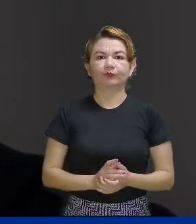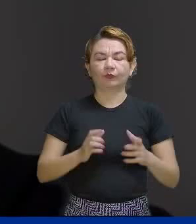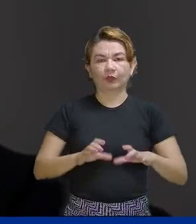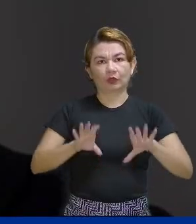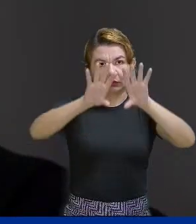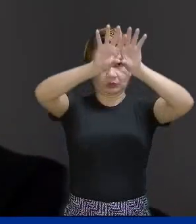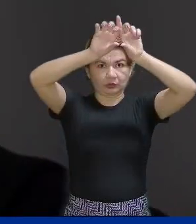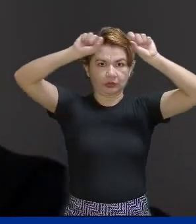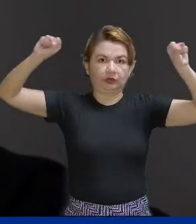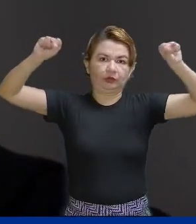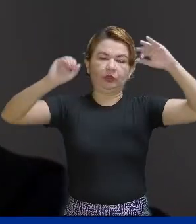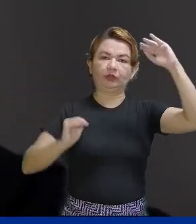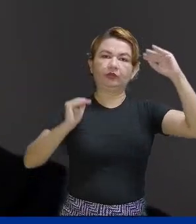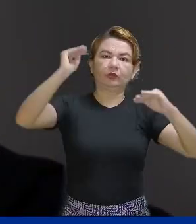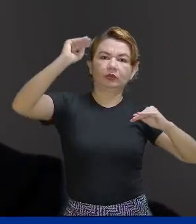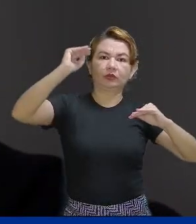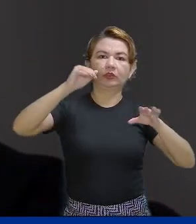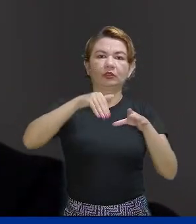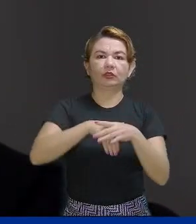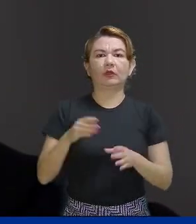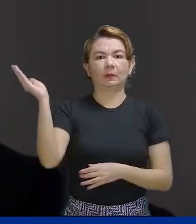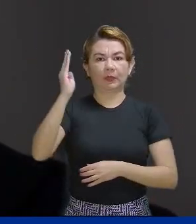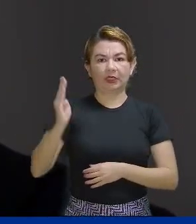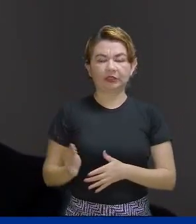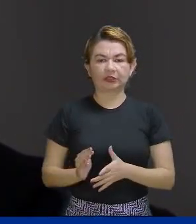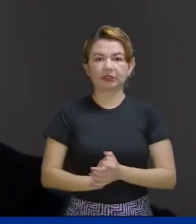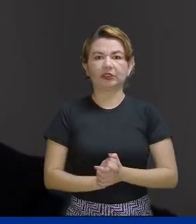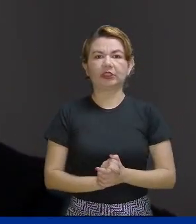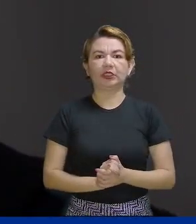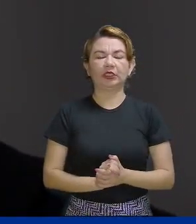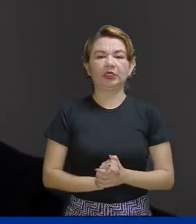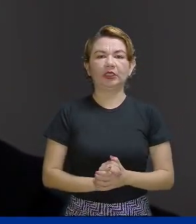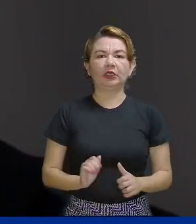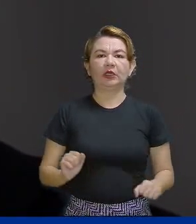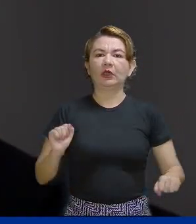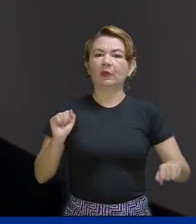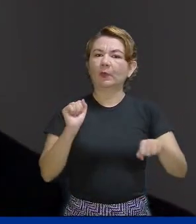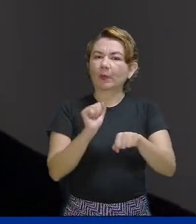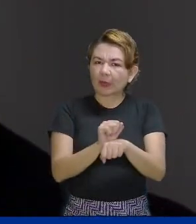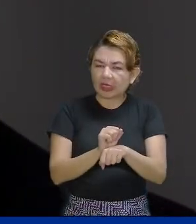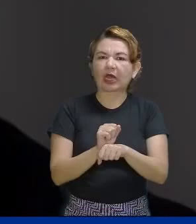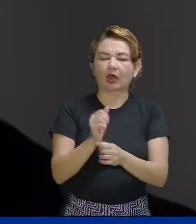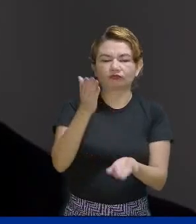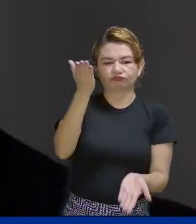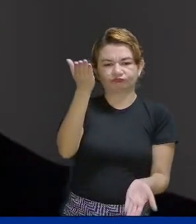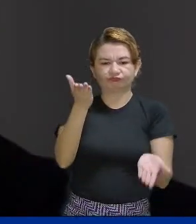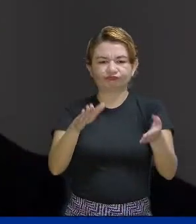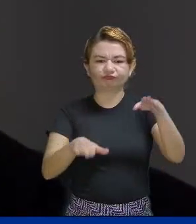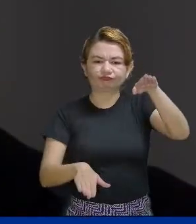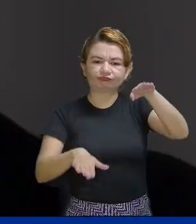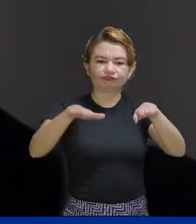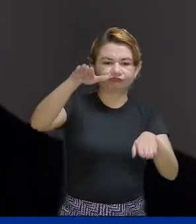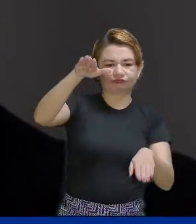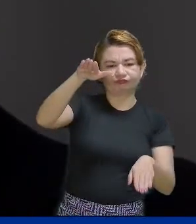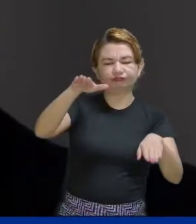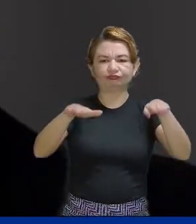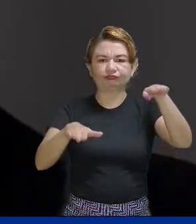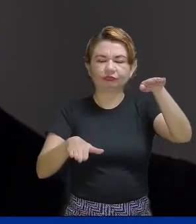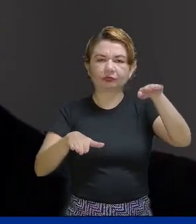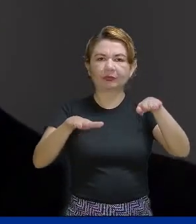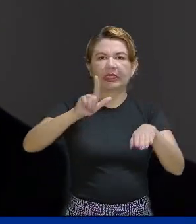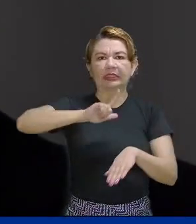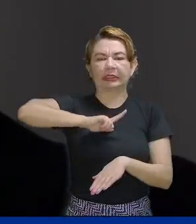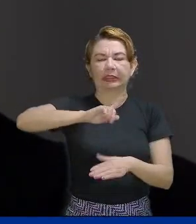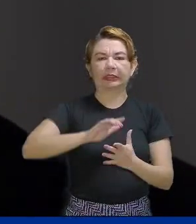Judiciário brasileiro, teve por finalidade pôr um ponto final nas assimetrias causadas pela existência de